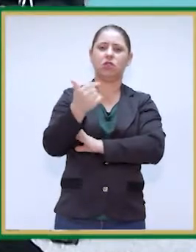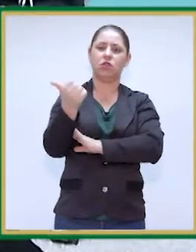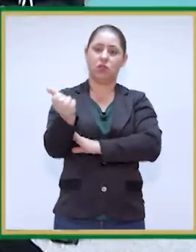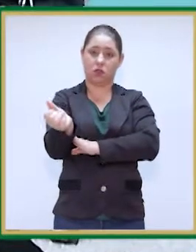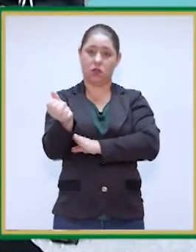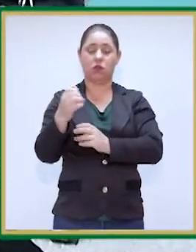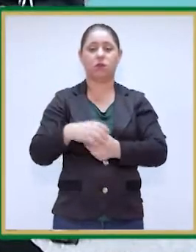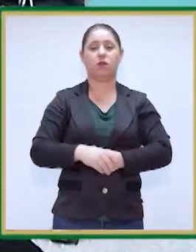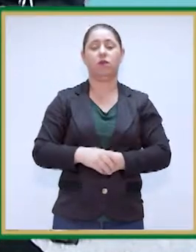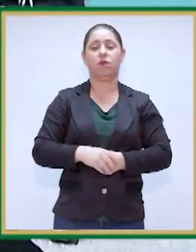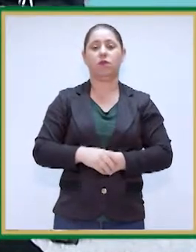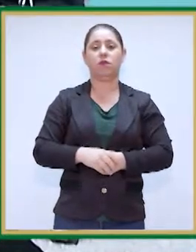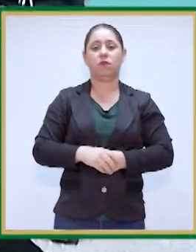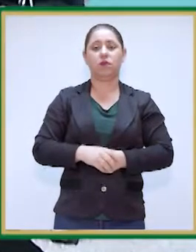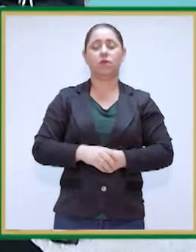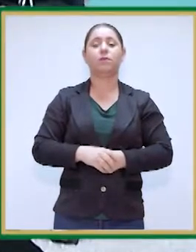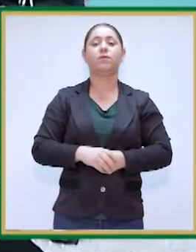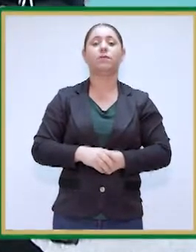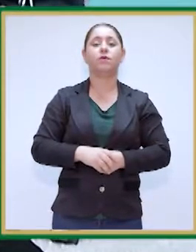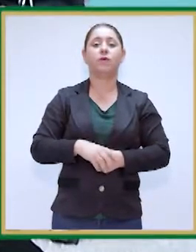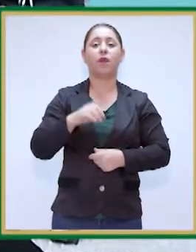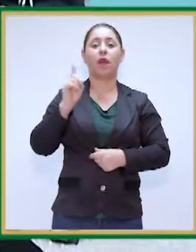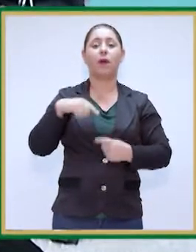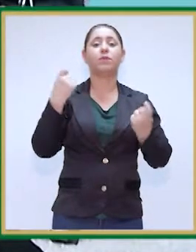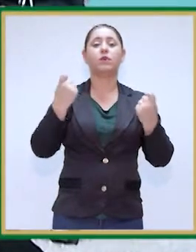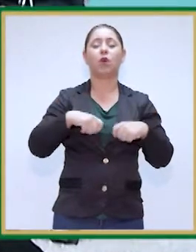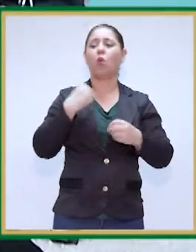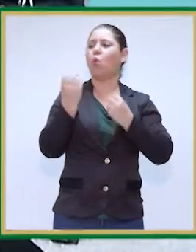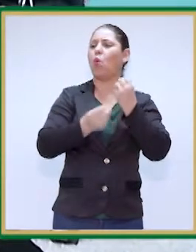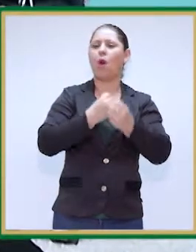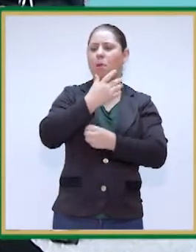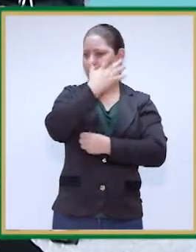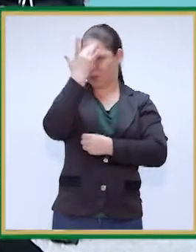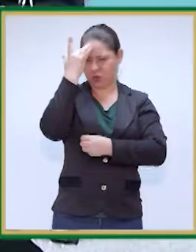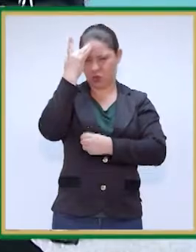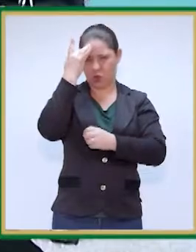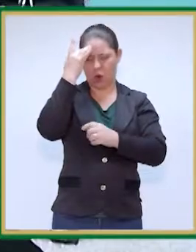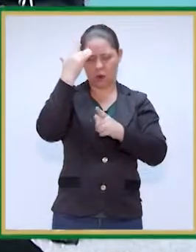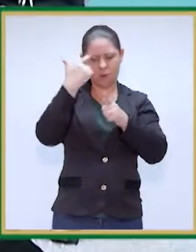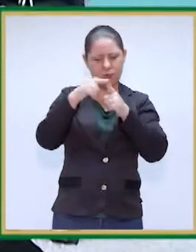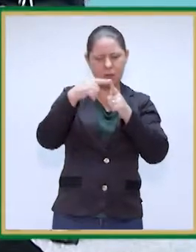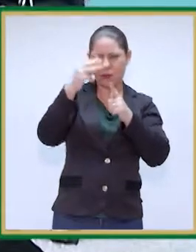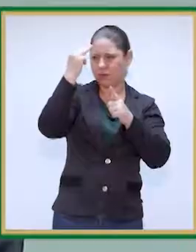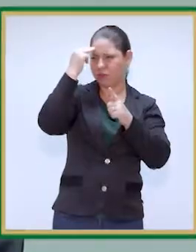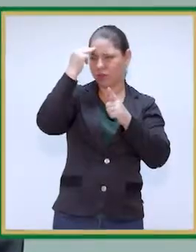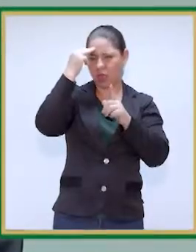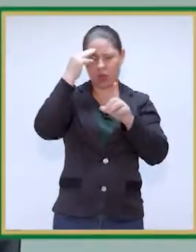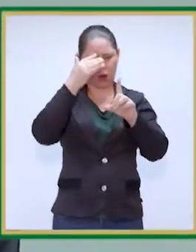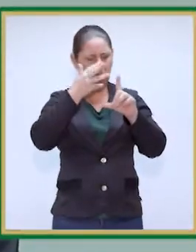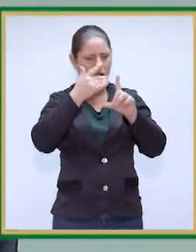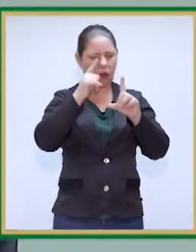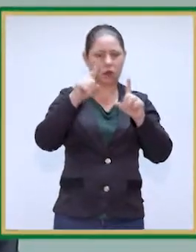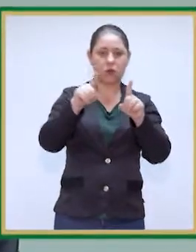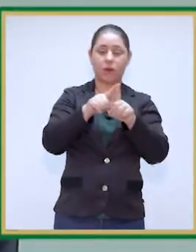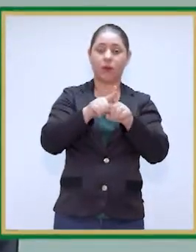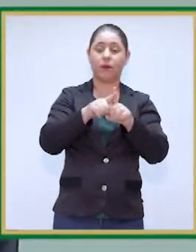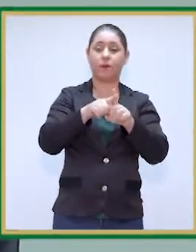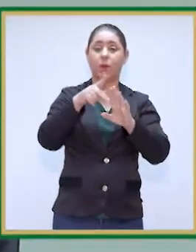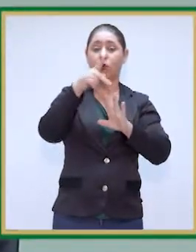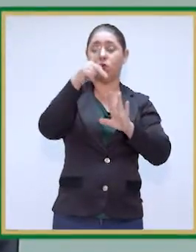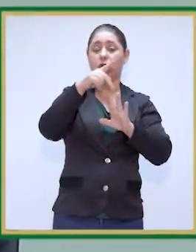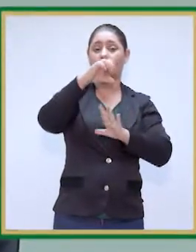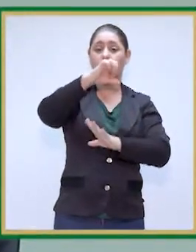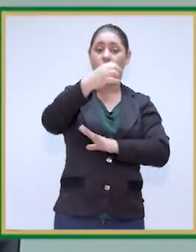10.216, salvo engano, de 2001, que determina como a maneira que a gente deve tratar as pessoas portadoras de transtorno mental. E a gente tem essa portaria, a